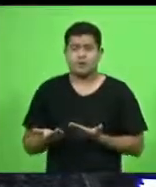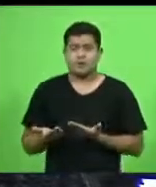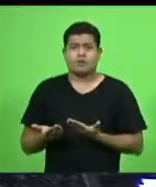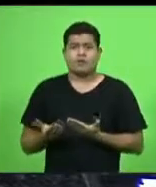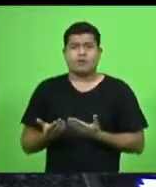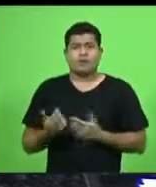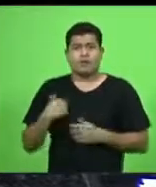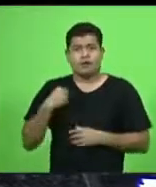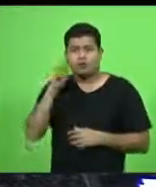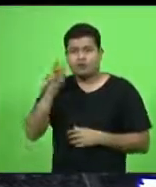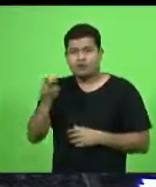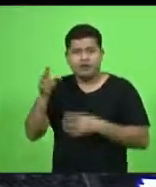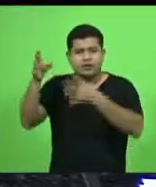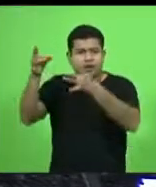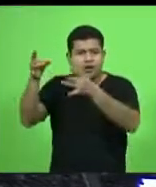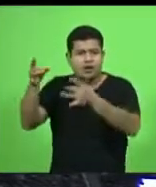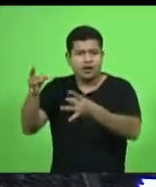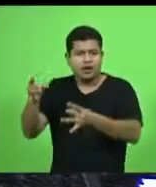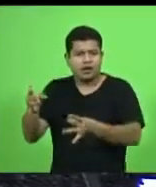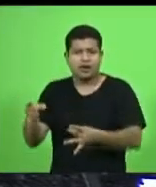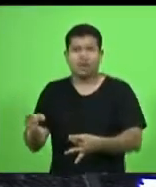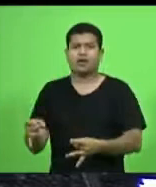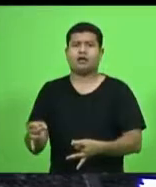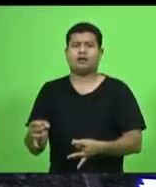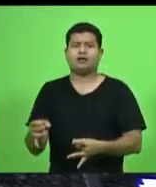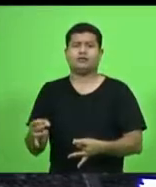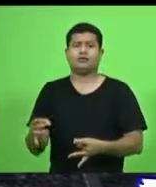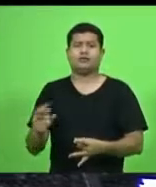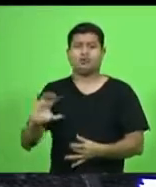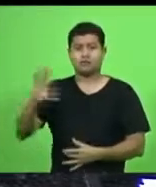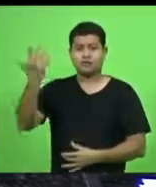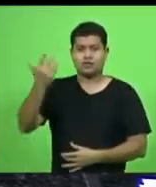por vírgula o que está sendo feito com esse dinheiro.